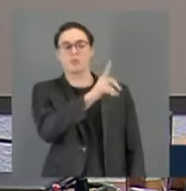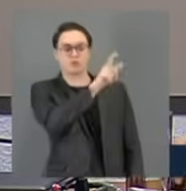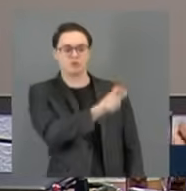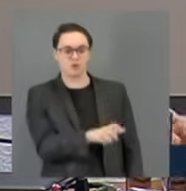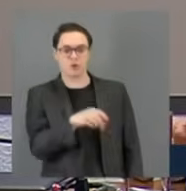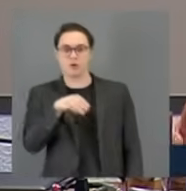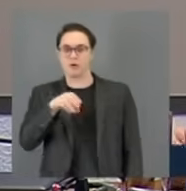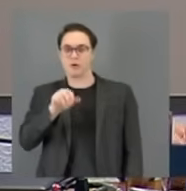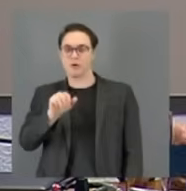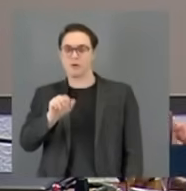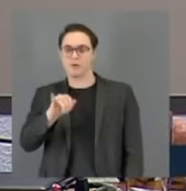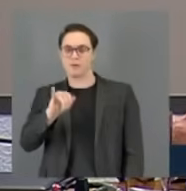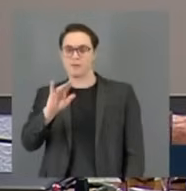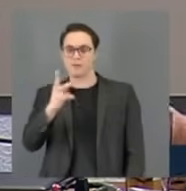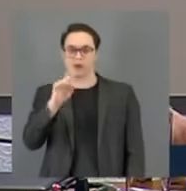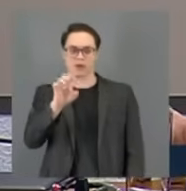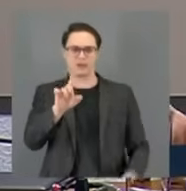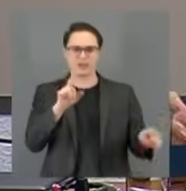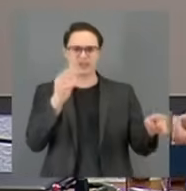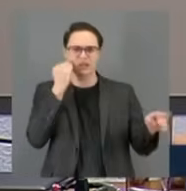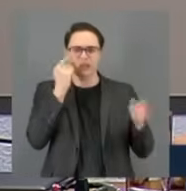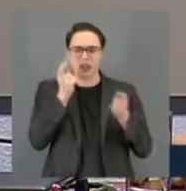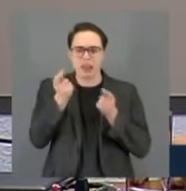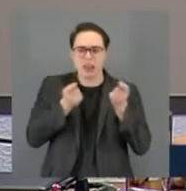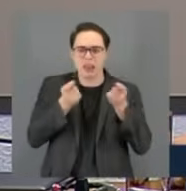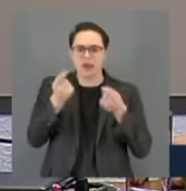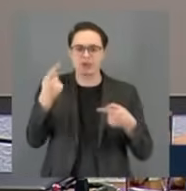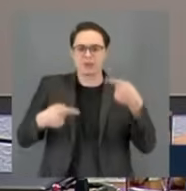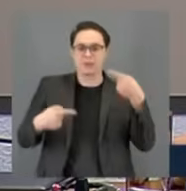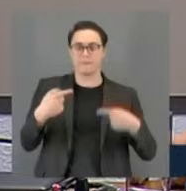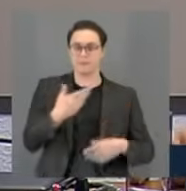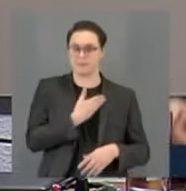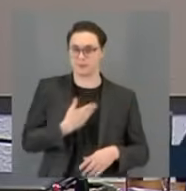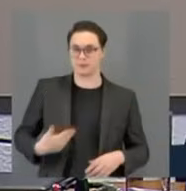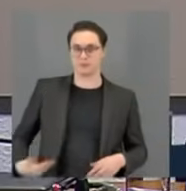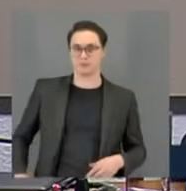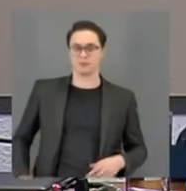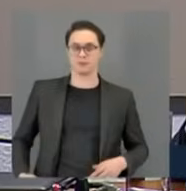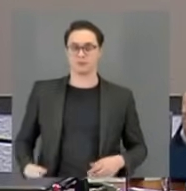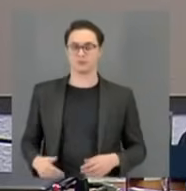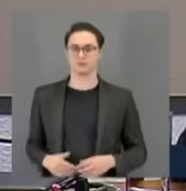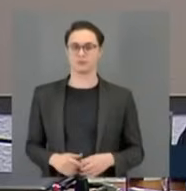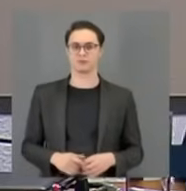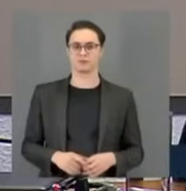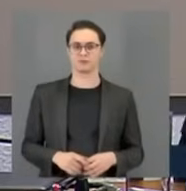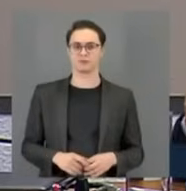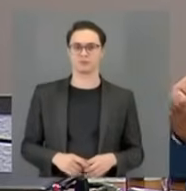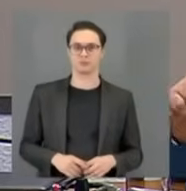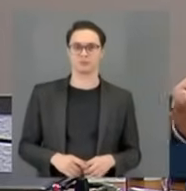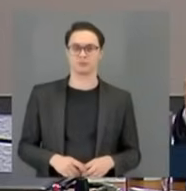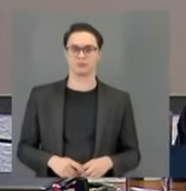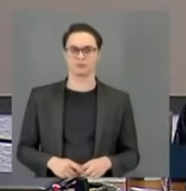Schellenberg de tentar manipular o debate público ao apontar uma